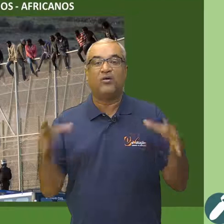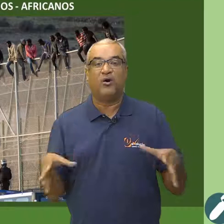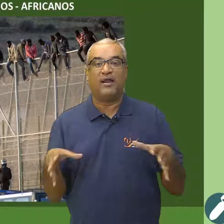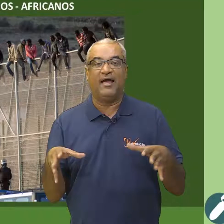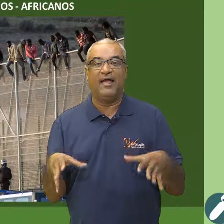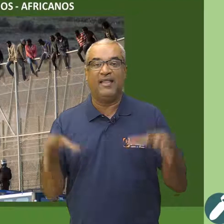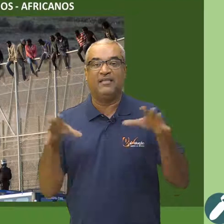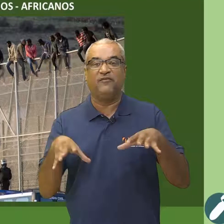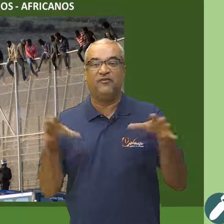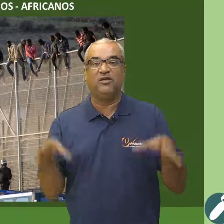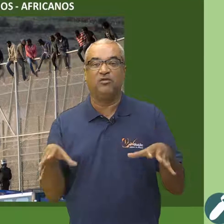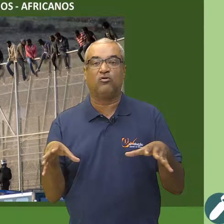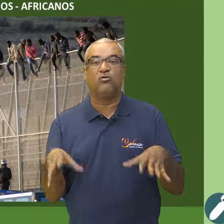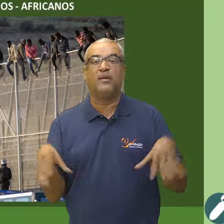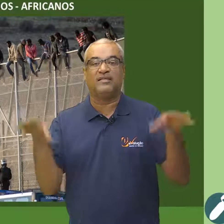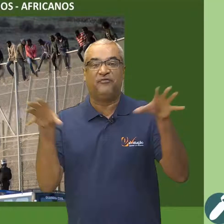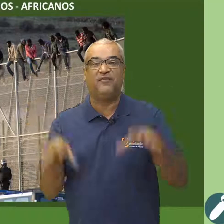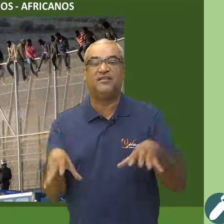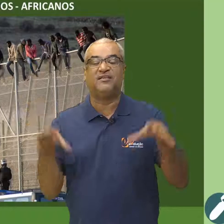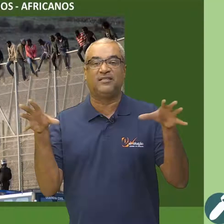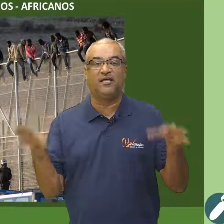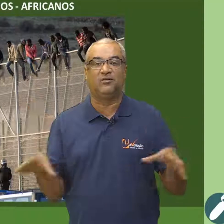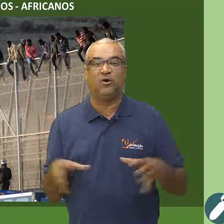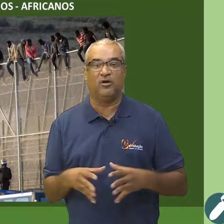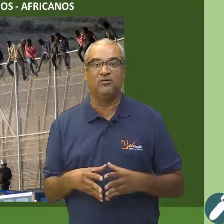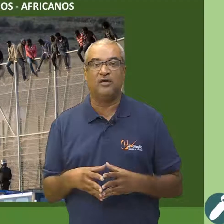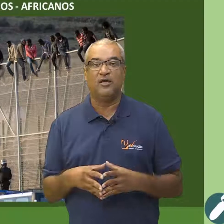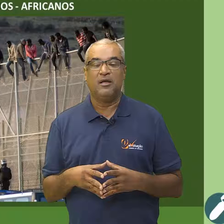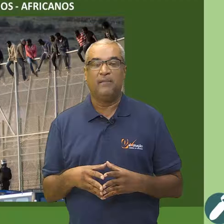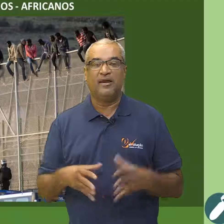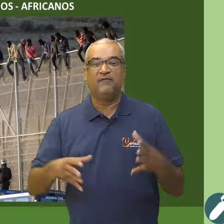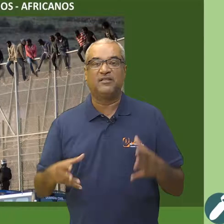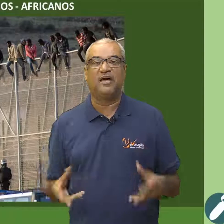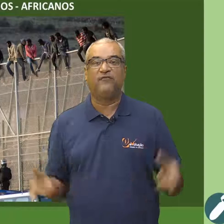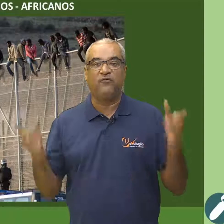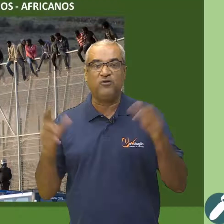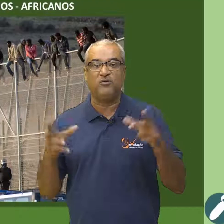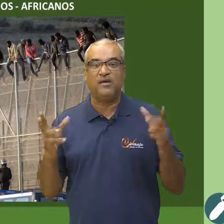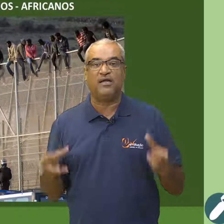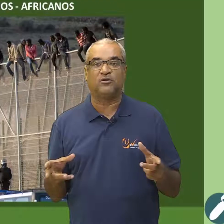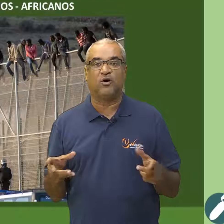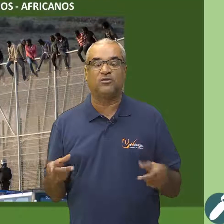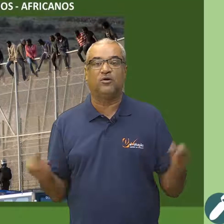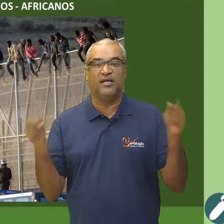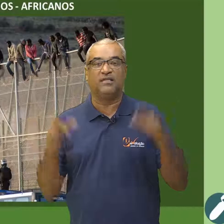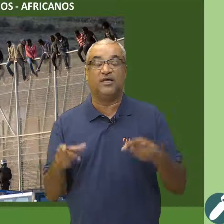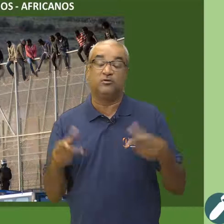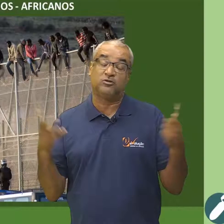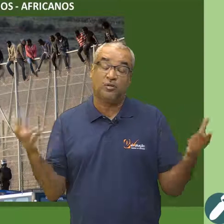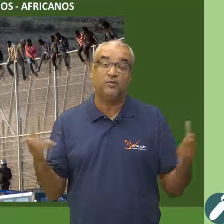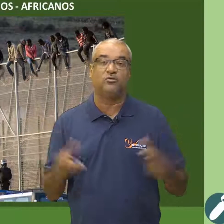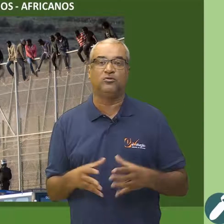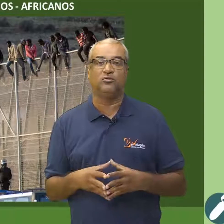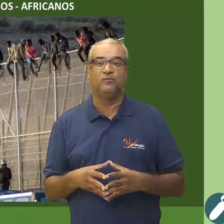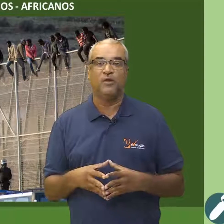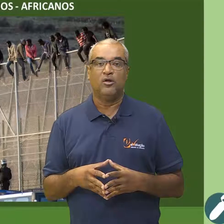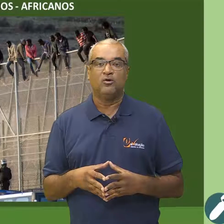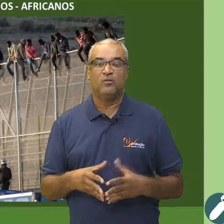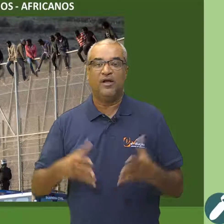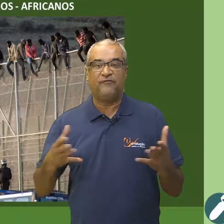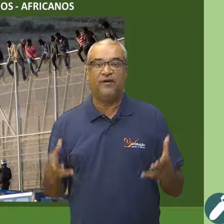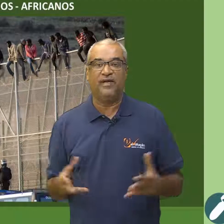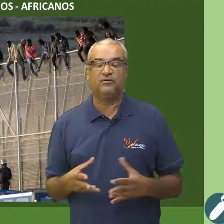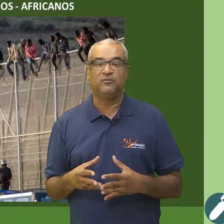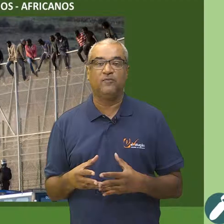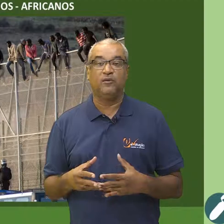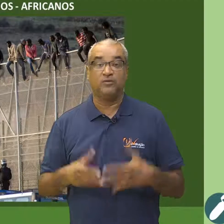muro agora, ele é definido como uma defesa de territórios para evitar fluxos migratórios orientados, sobretudo, sobre